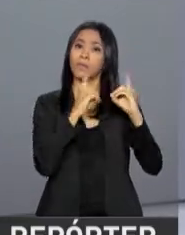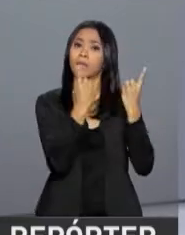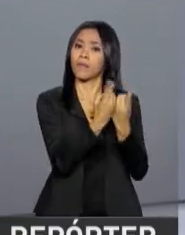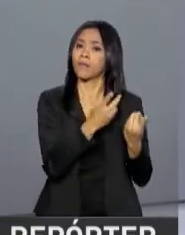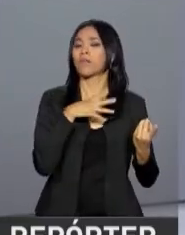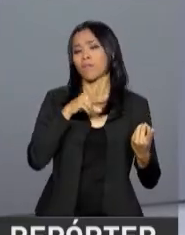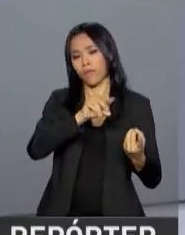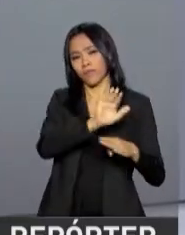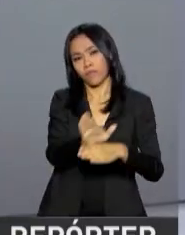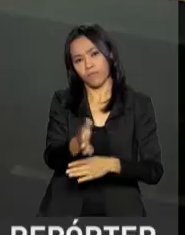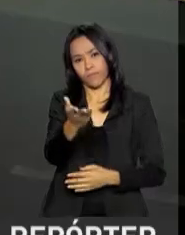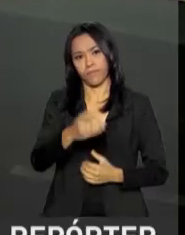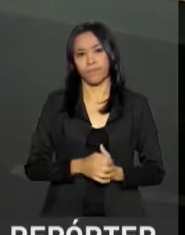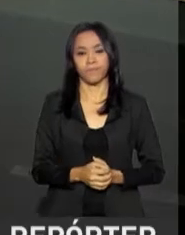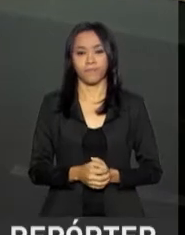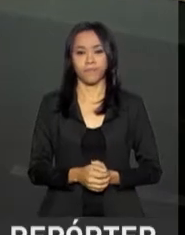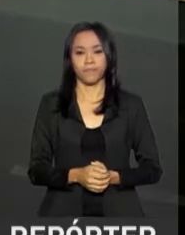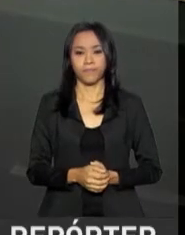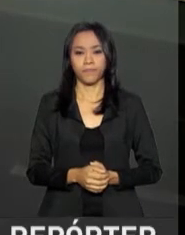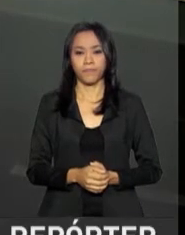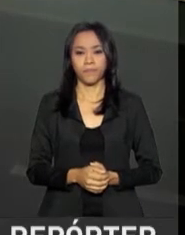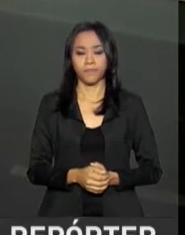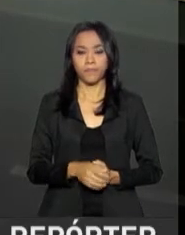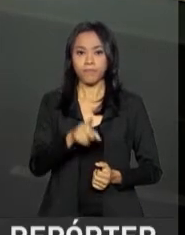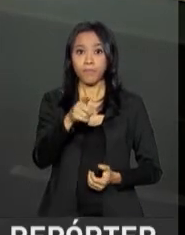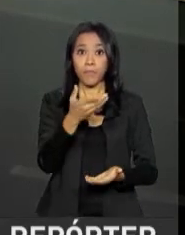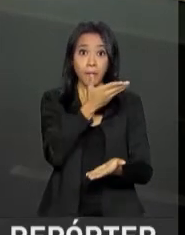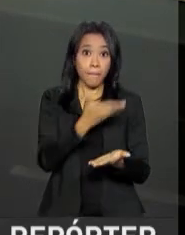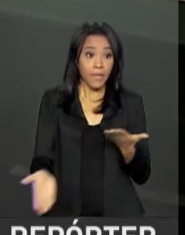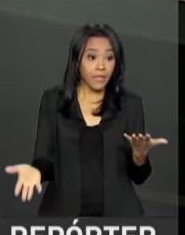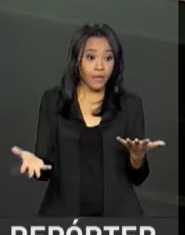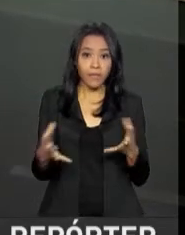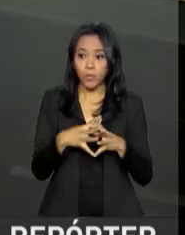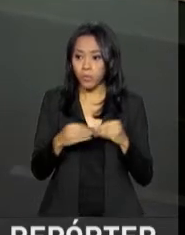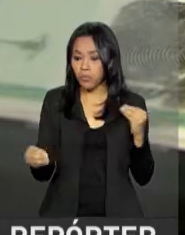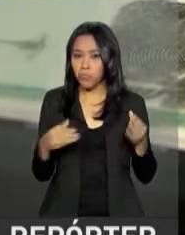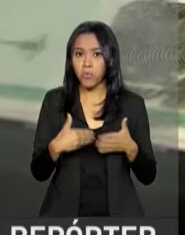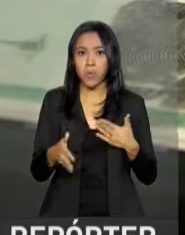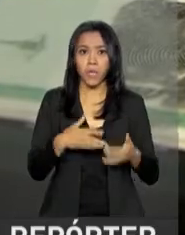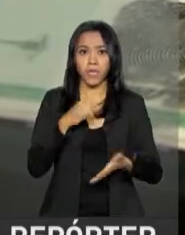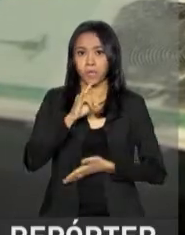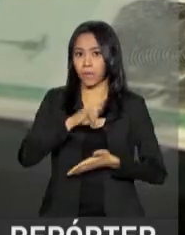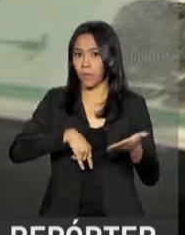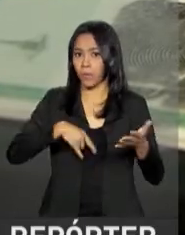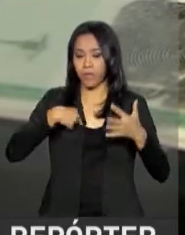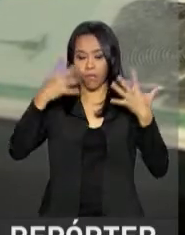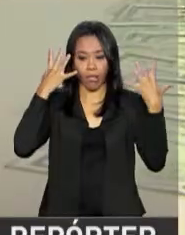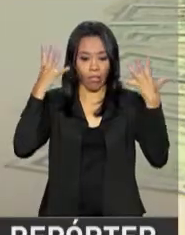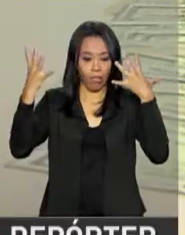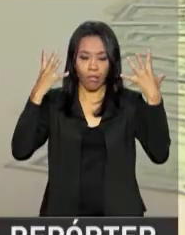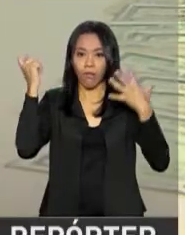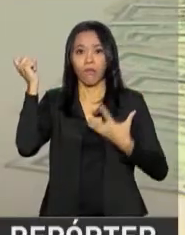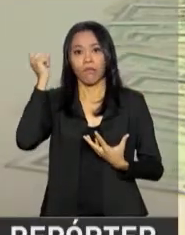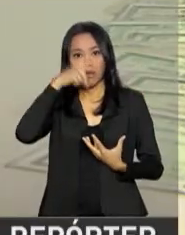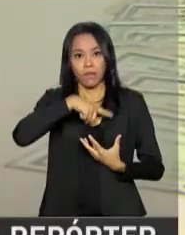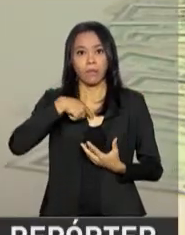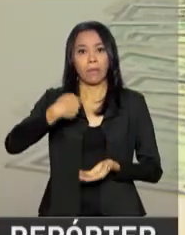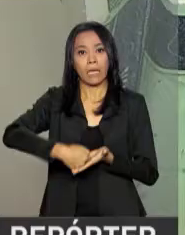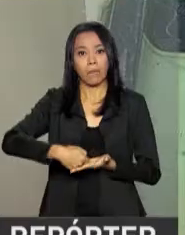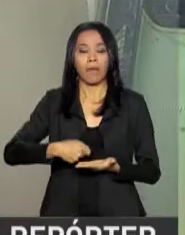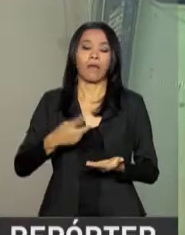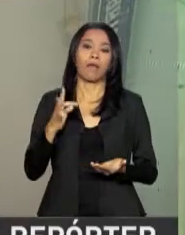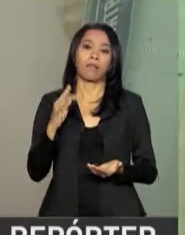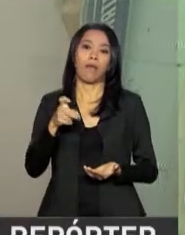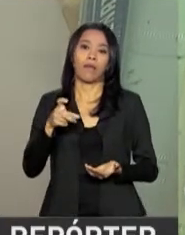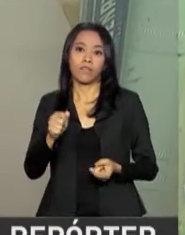tipo de problema perder qualquer documento pessoal é sempre um transtorno taxas para pagar